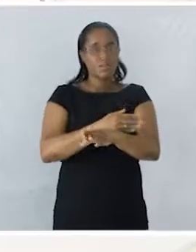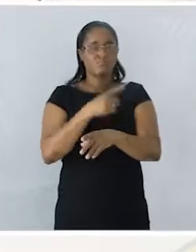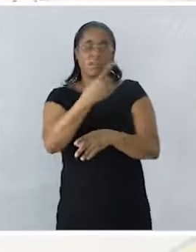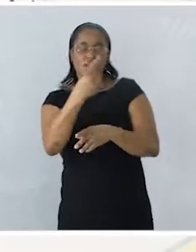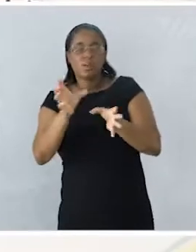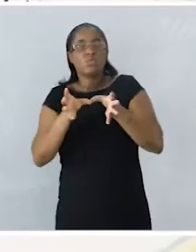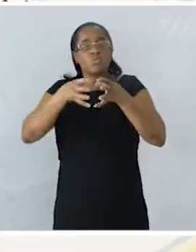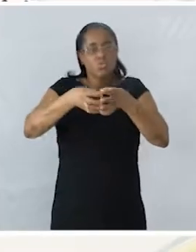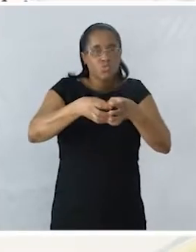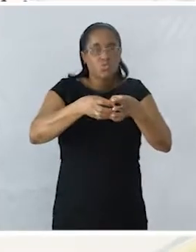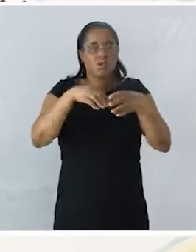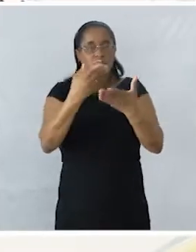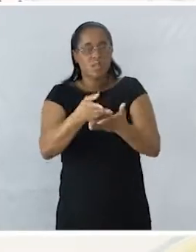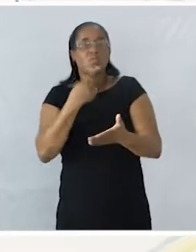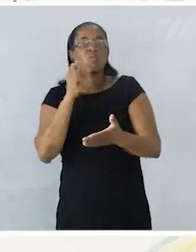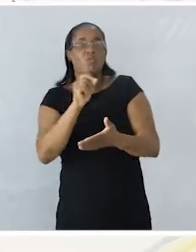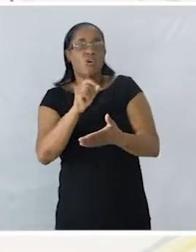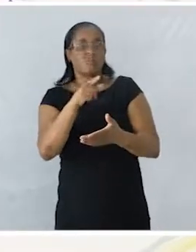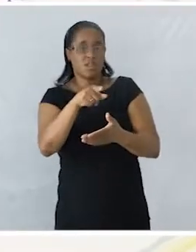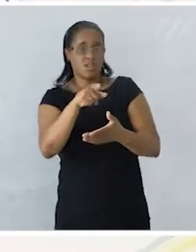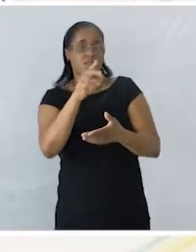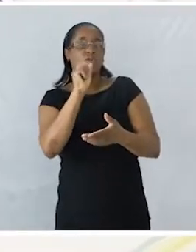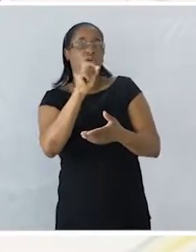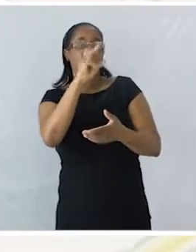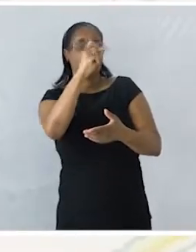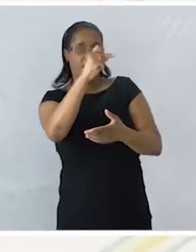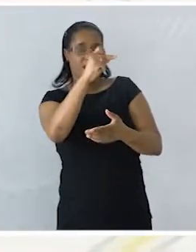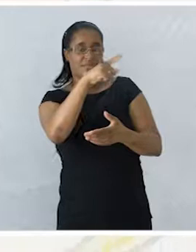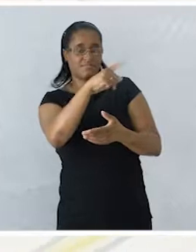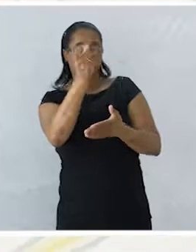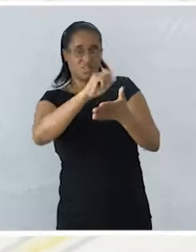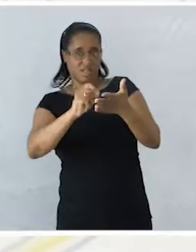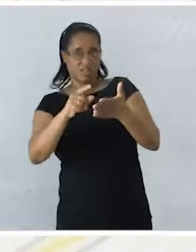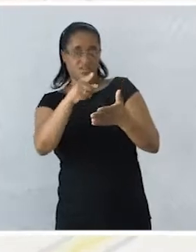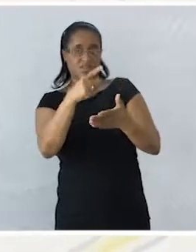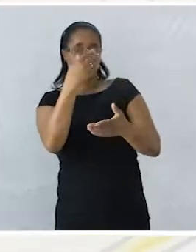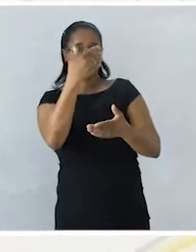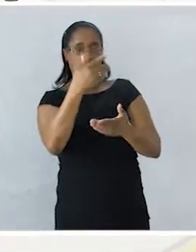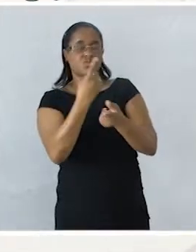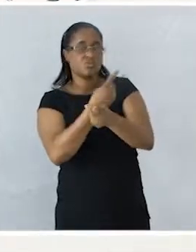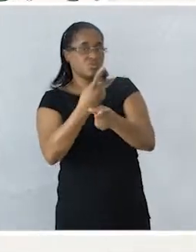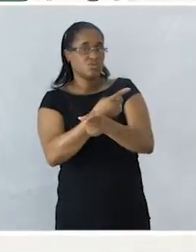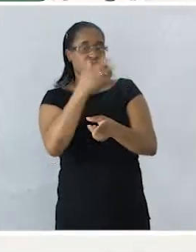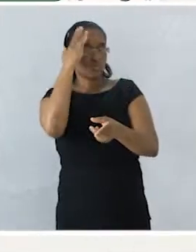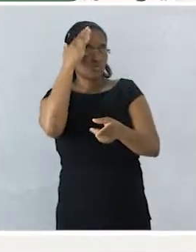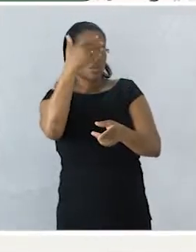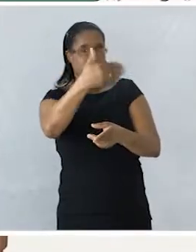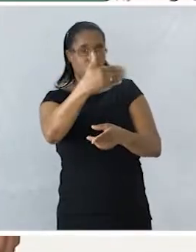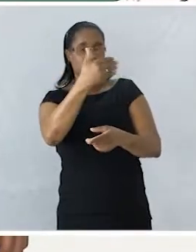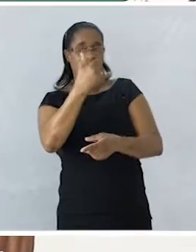pelo seu nome, nesse caso o nosso conjunto A. Eu vou colocar aqui alguns elementos, 1,